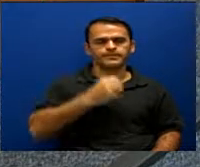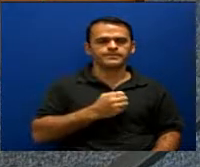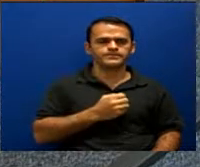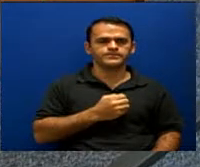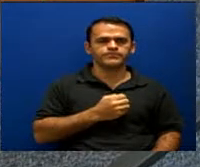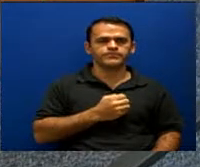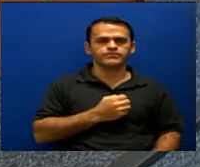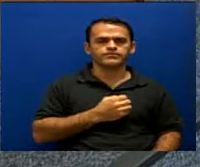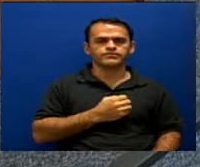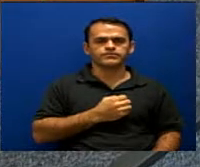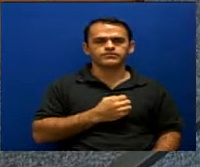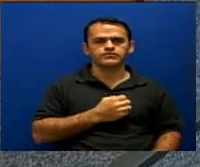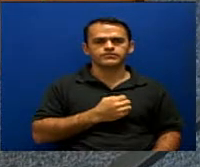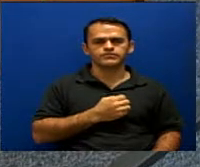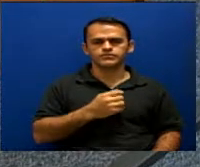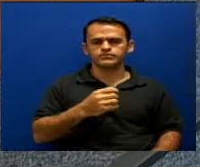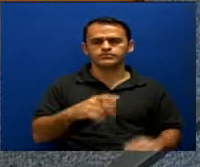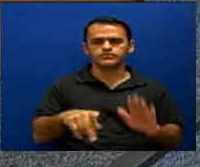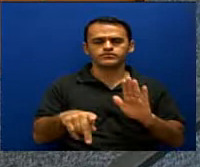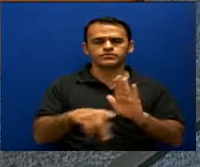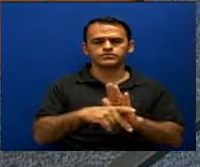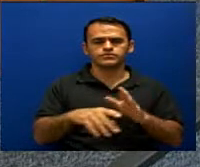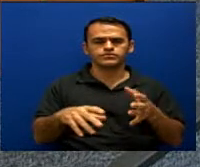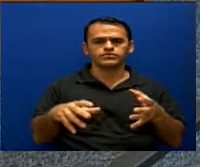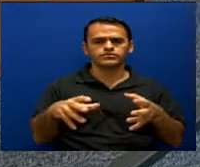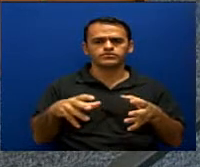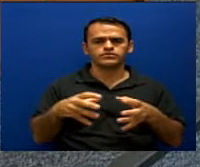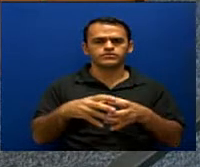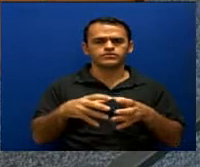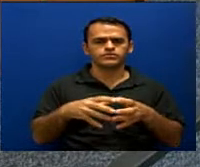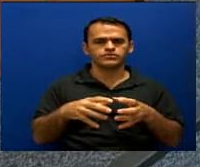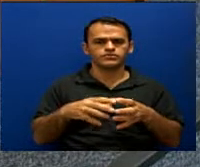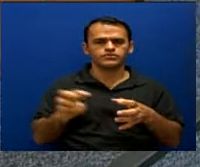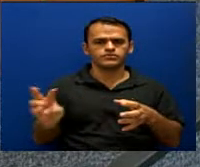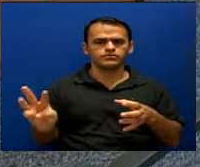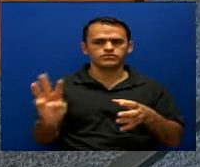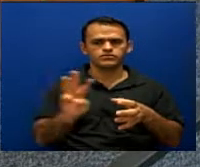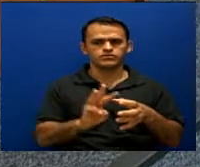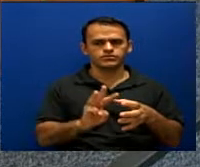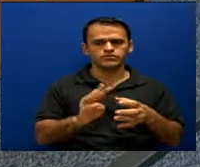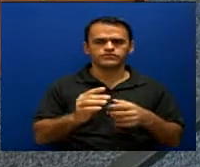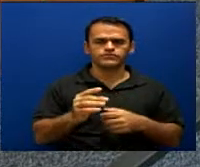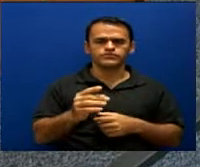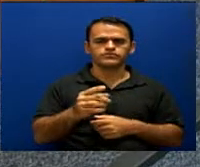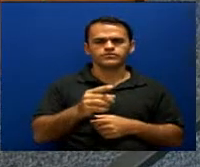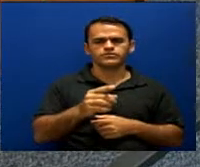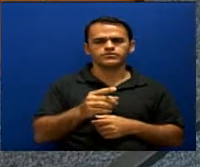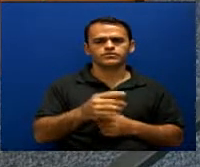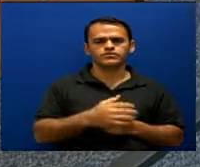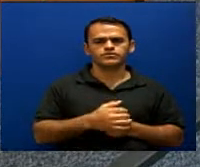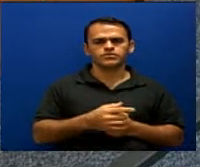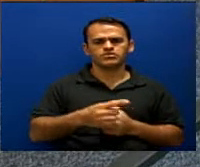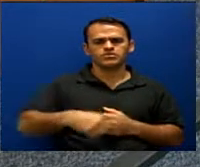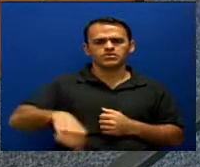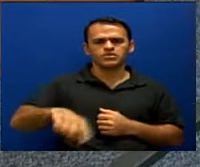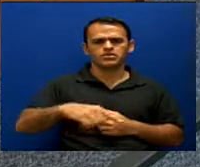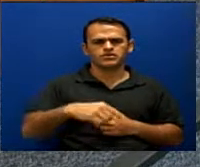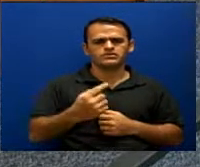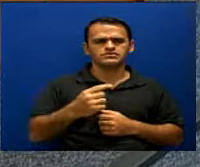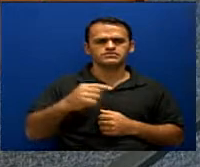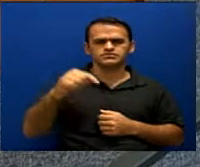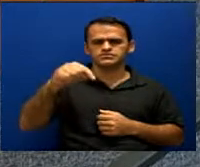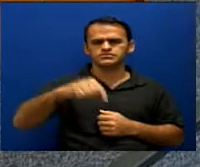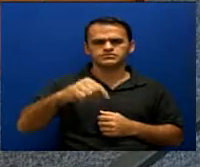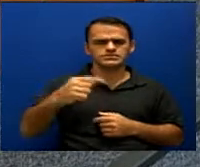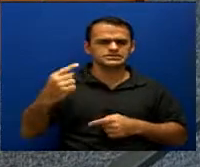os demais que, e o da comissão. Nós ficamos aqui durante mais de 30